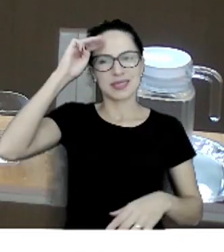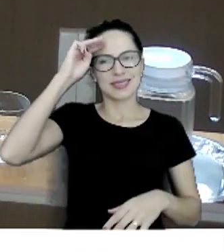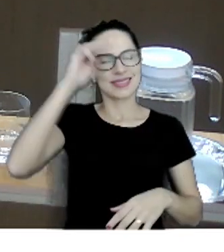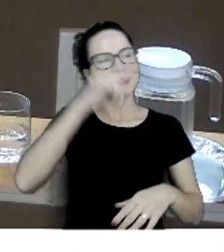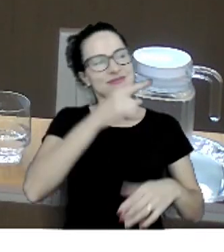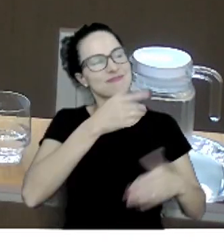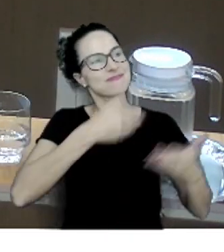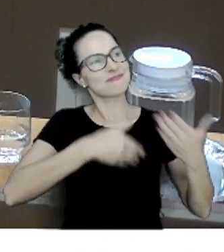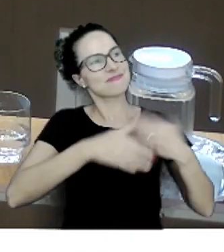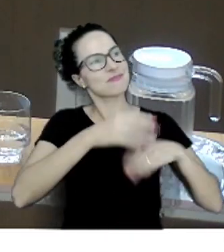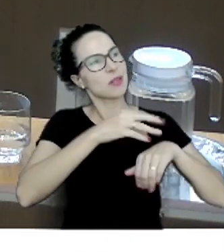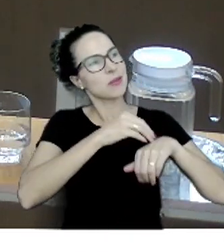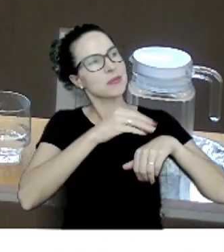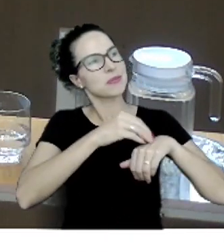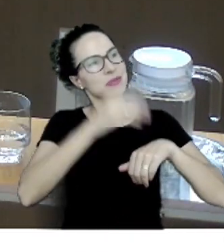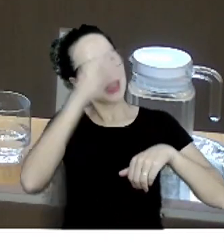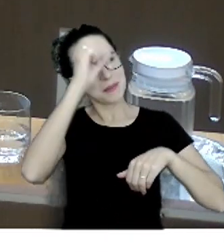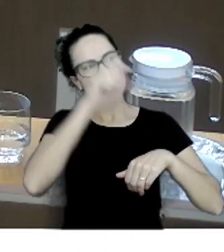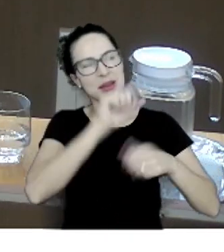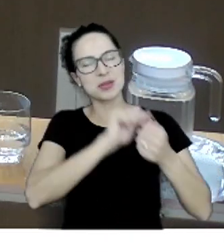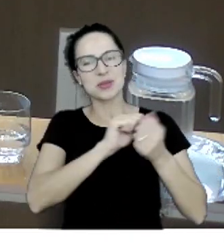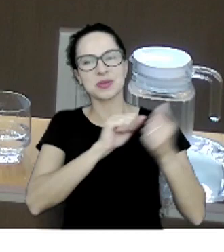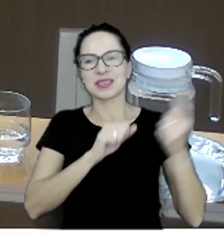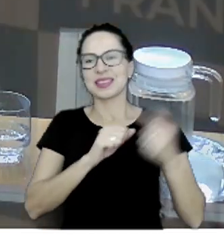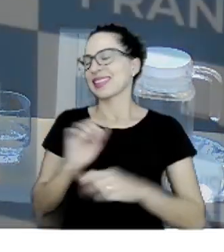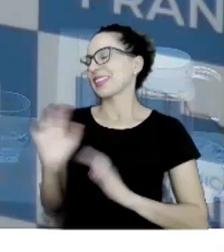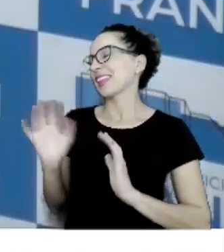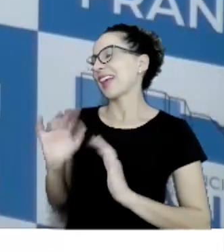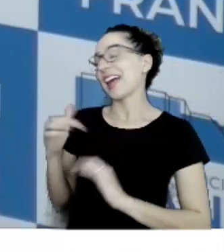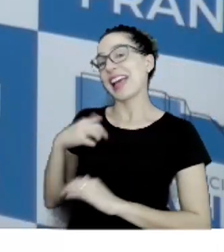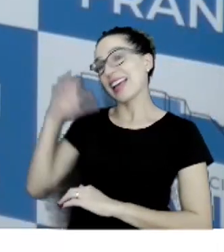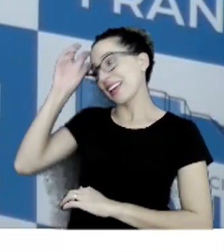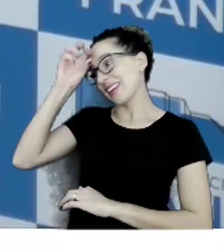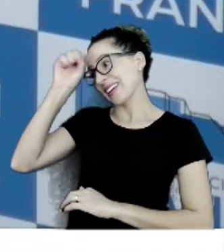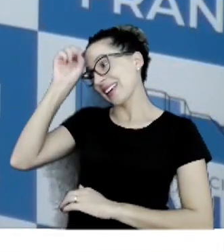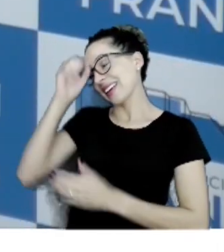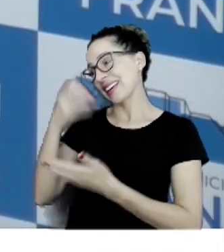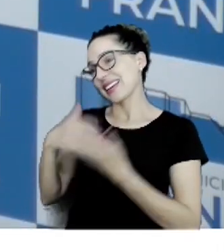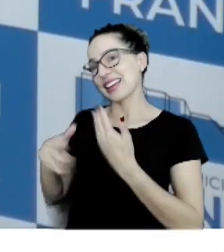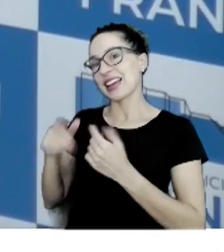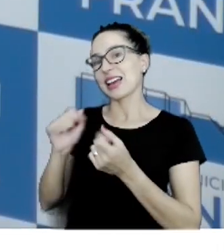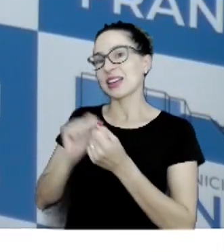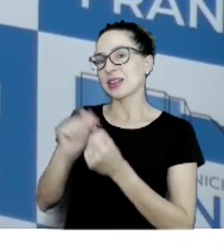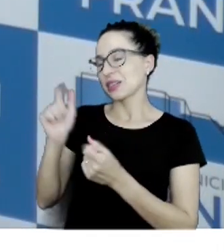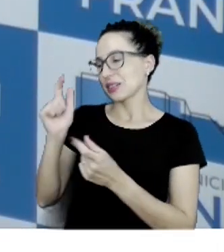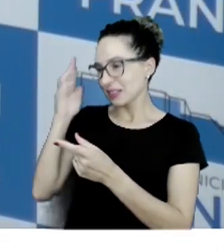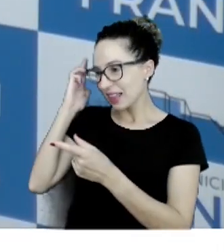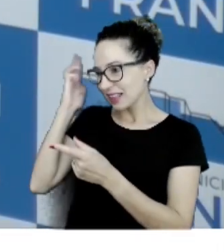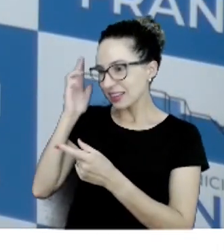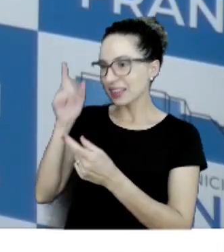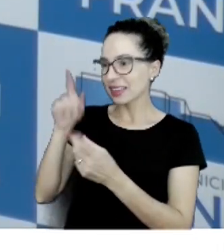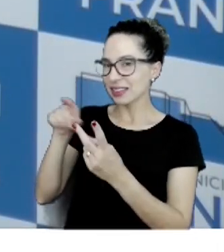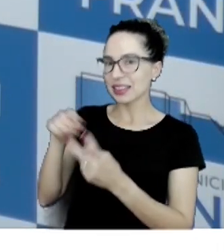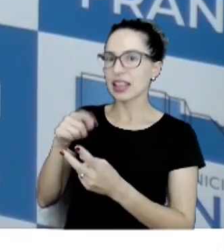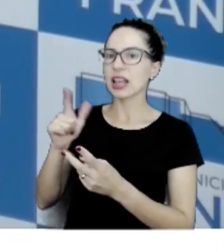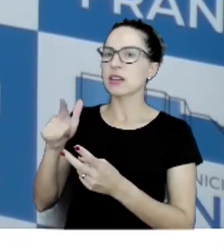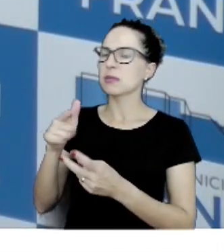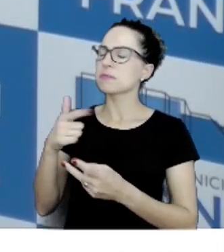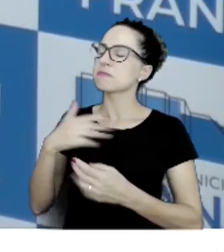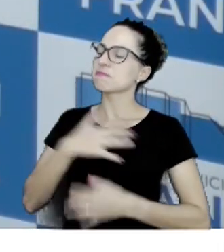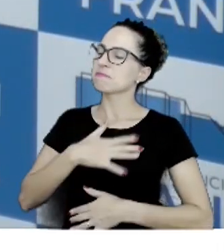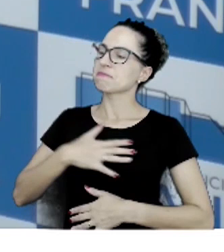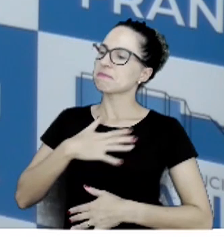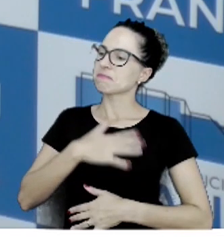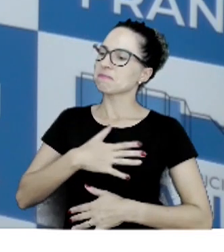bastidores lá de São Paulo, viu? Nada, Donizete. Eu que aprendo com você, com o Zezinho. É sempre gratificante ter